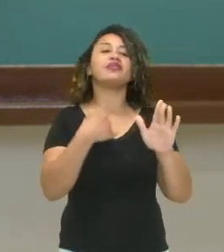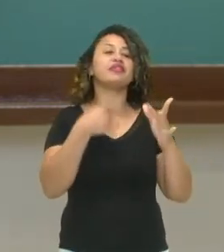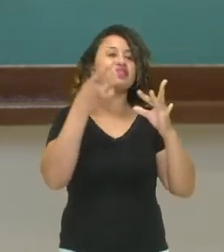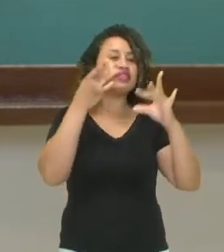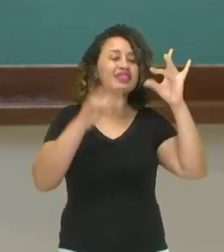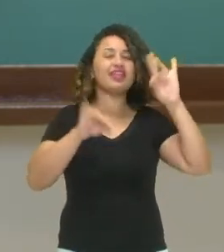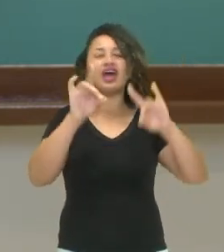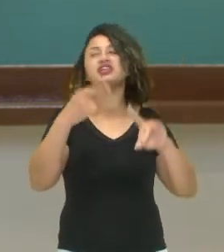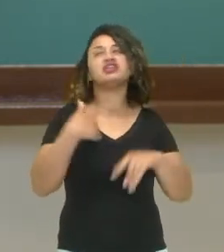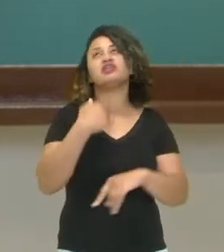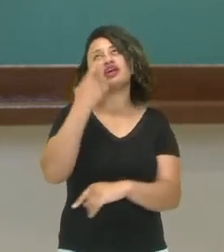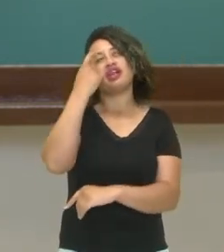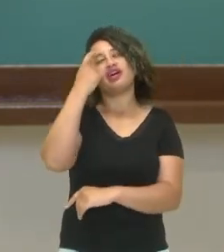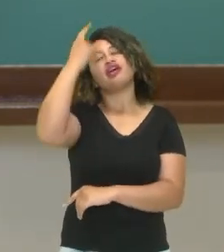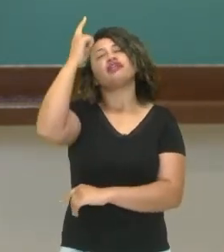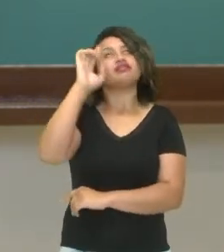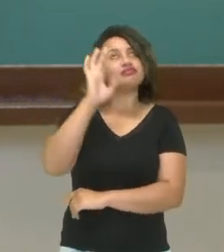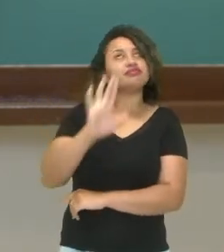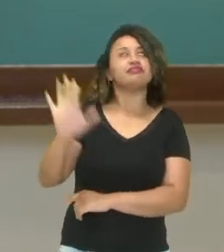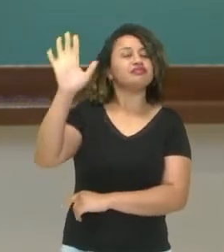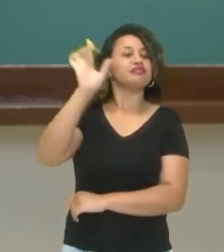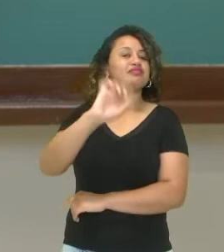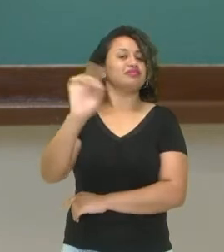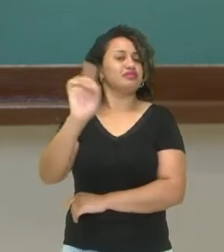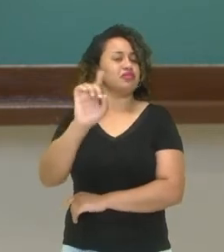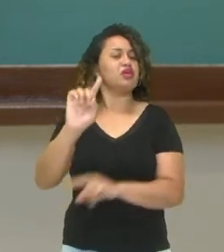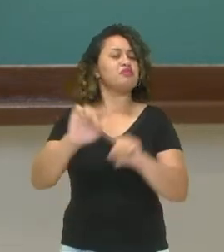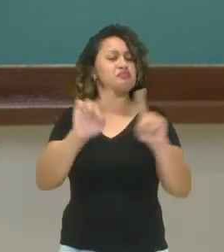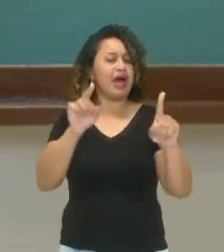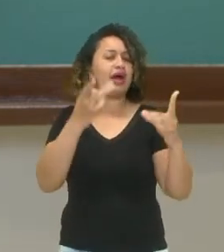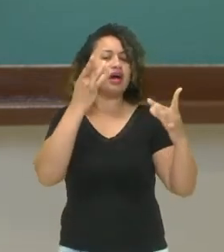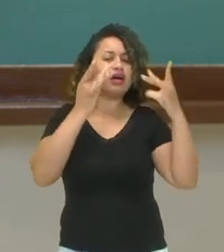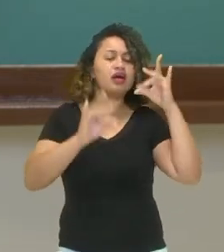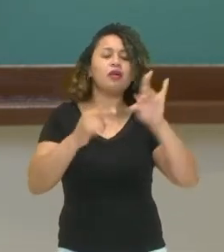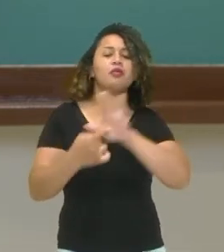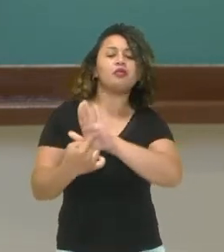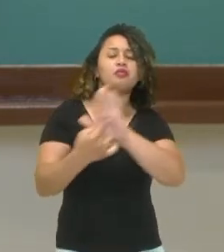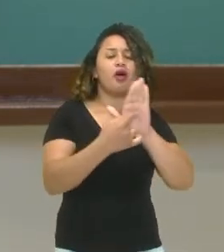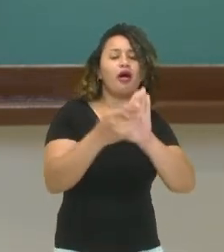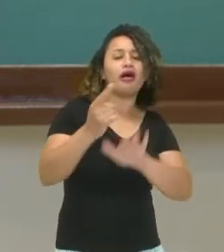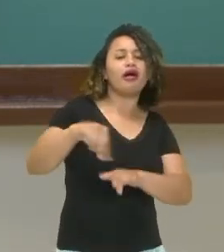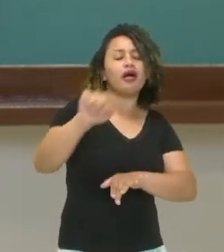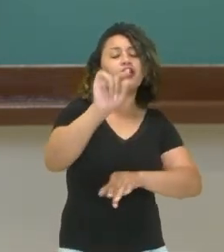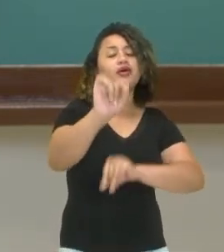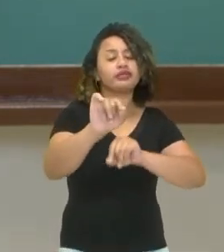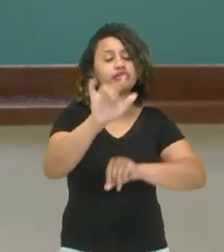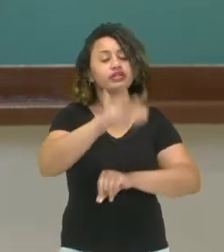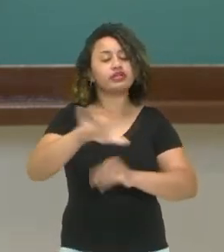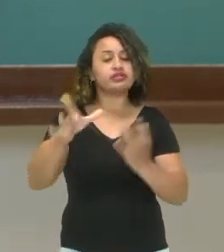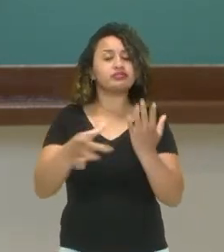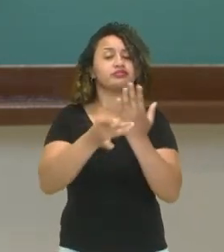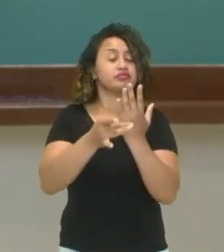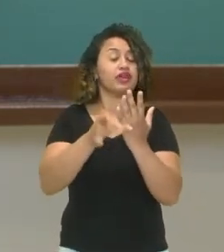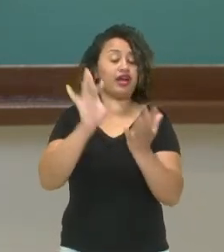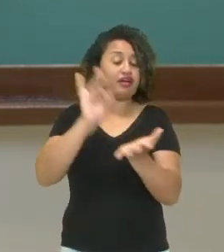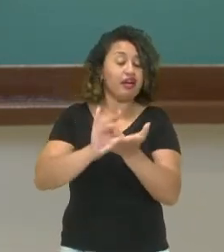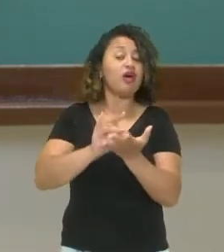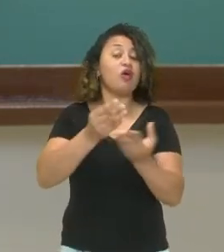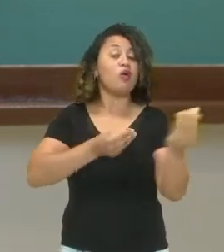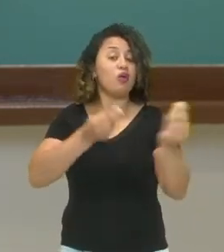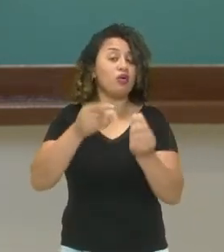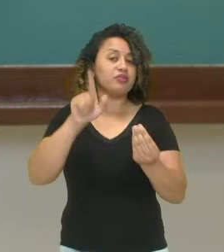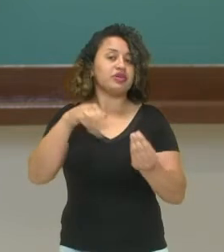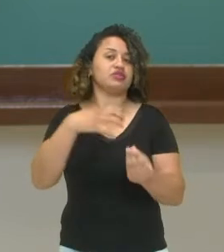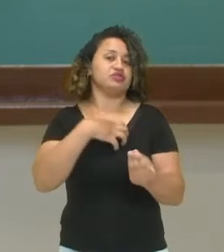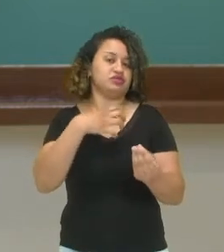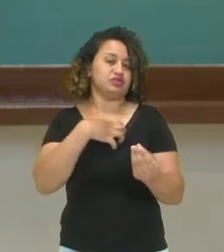não idealizadas, peças que mostrem para o seu público a realidade tal como ela é. Você deve estar